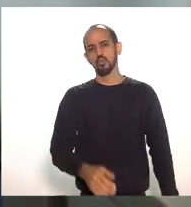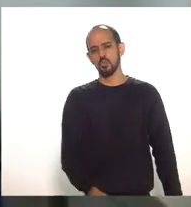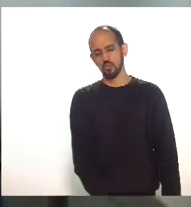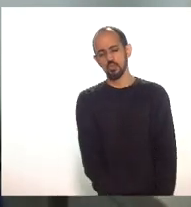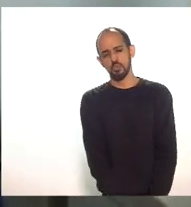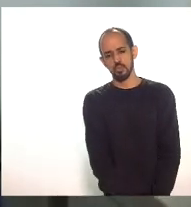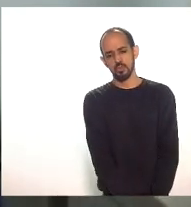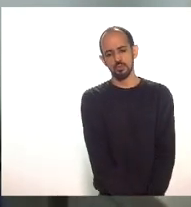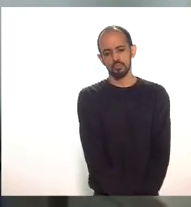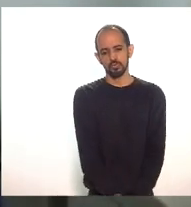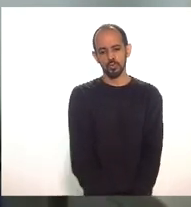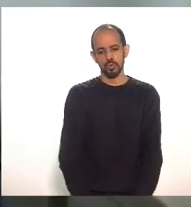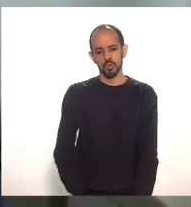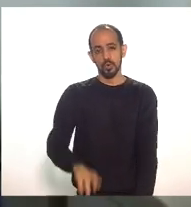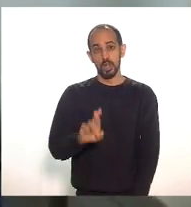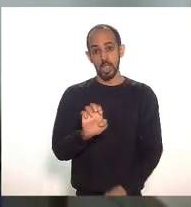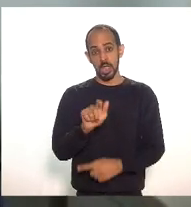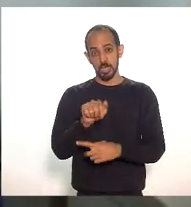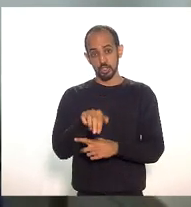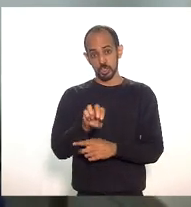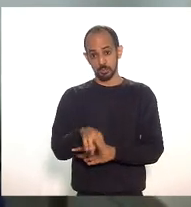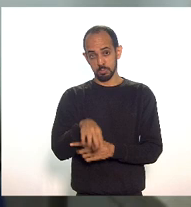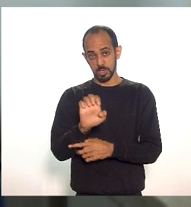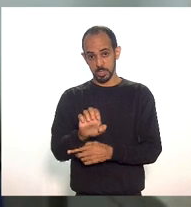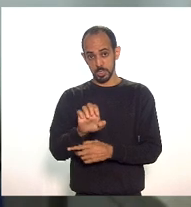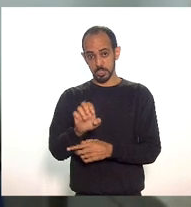o fiscal